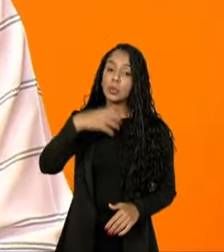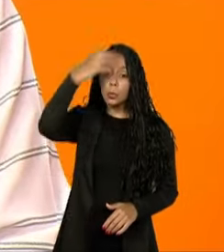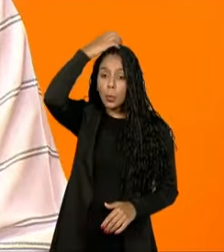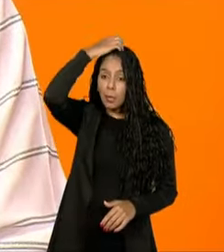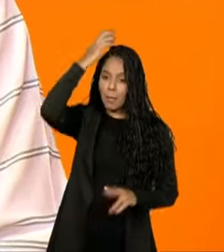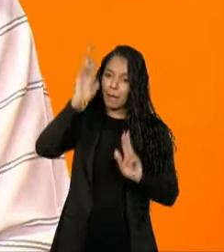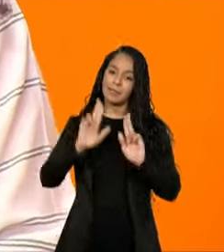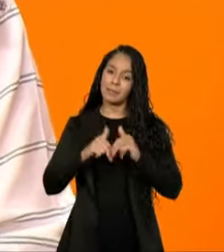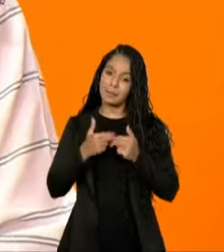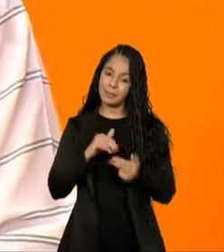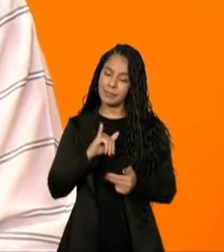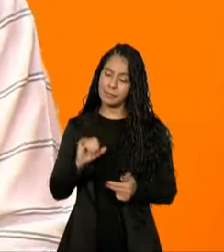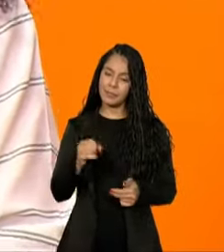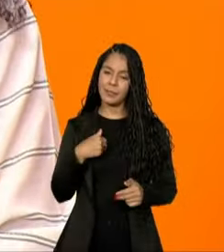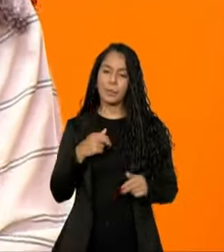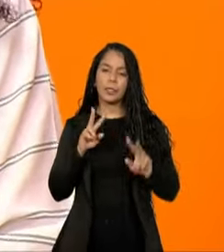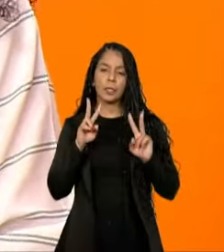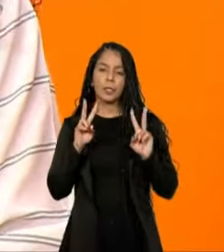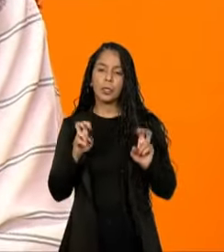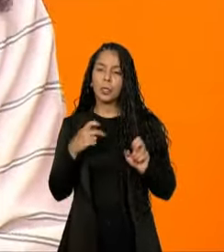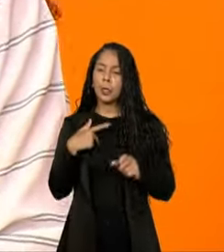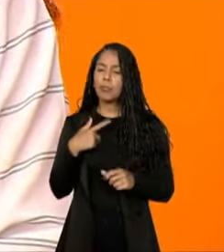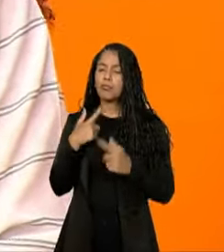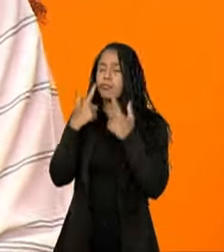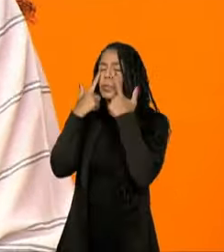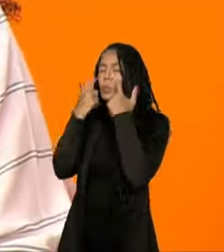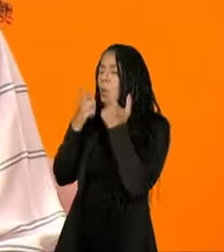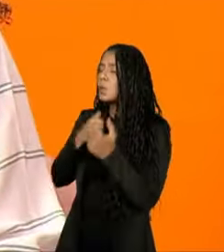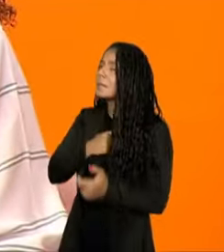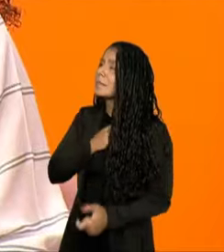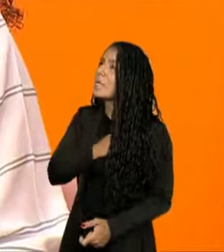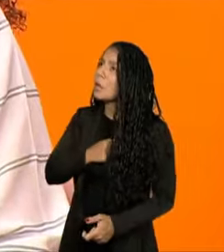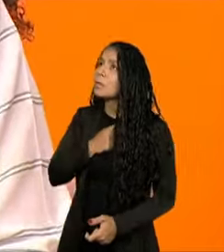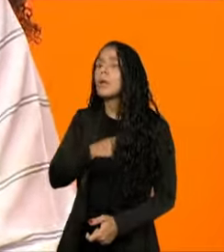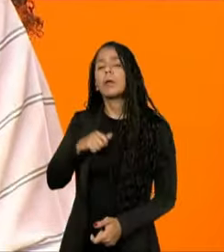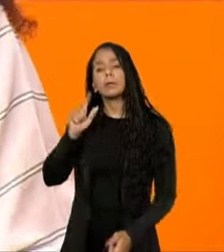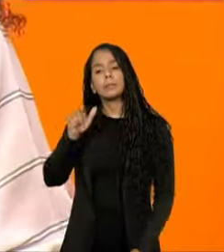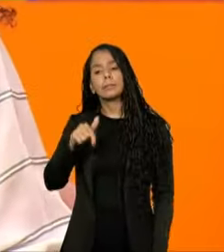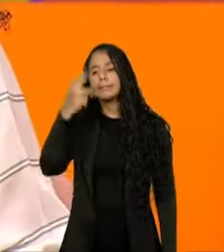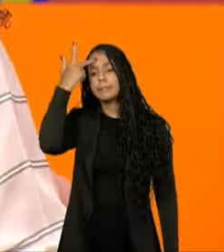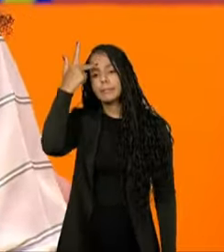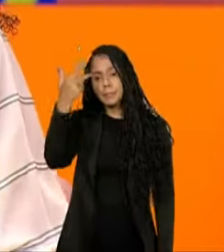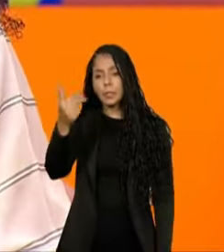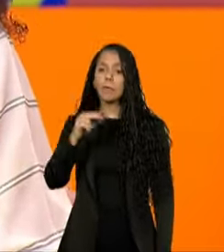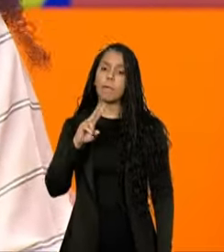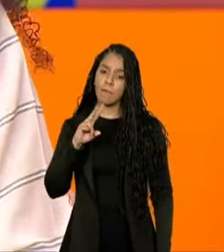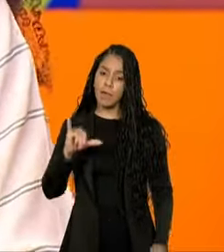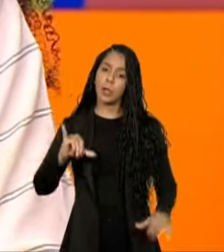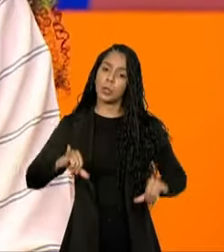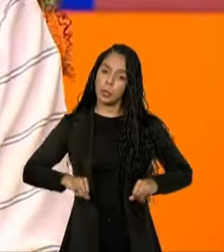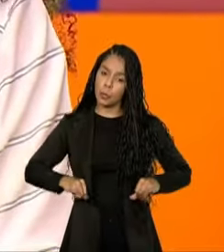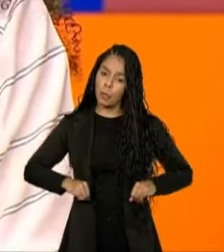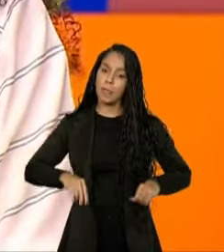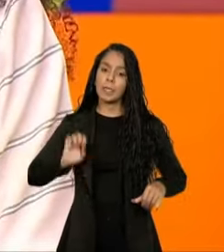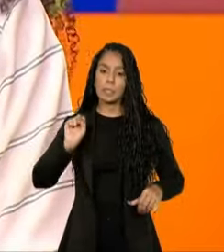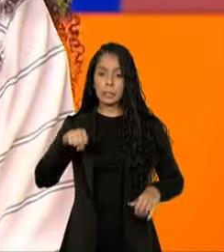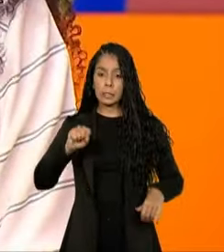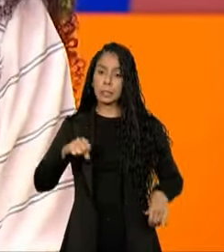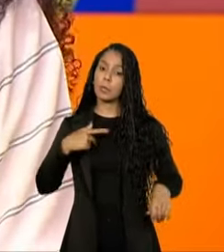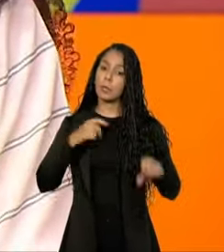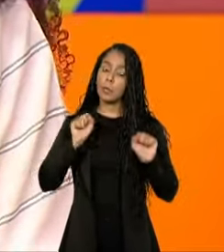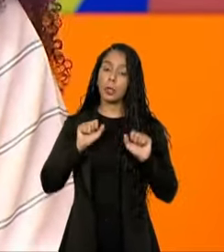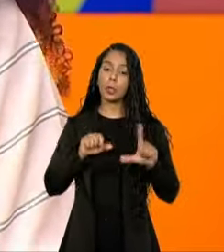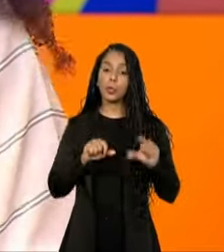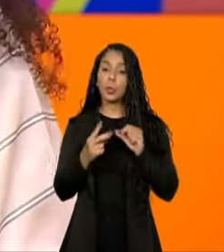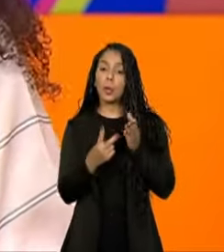Uhum. E sobre o choro que vem, a saudade que vem, a gente precisa naturalizar. A gente vai sofrer, sim. E a gente pode escolher, sim. A gente pode ficar